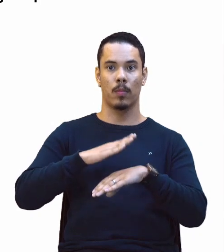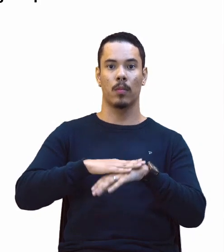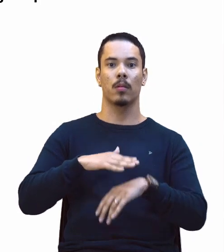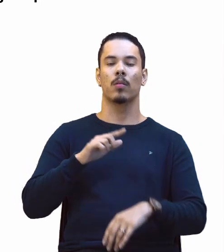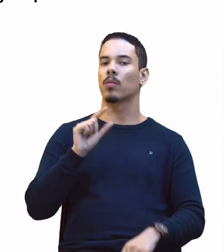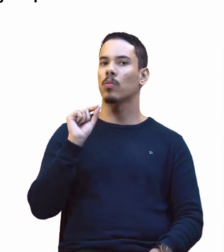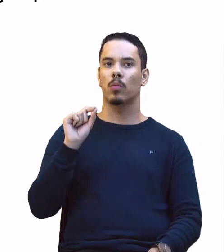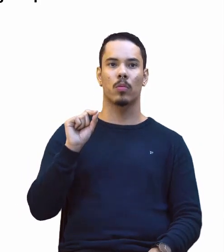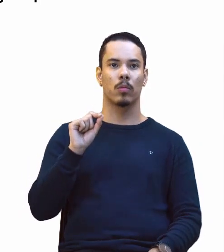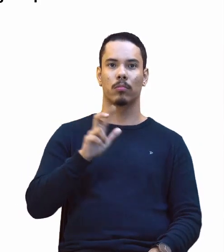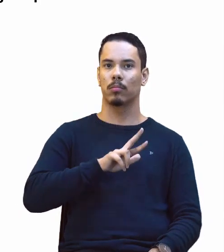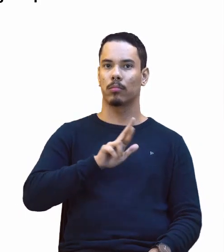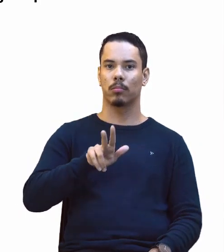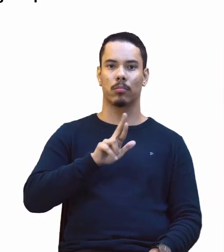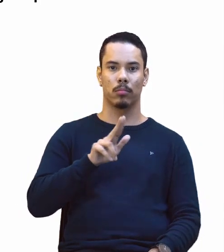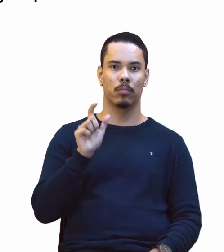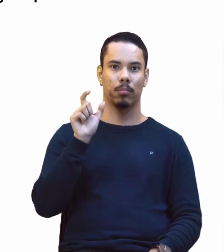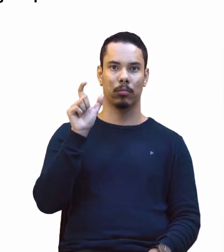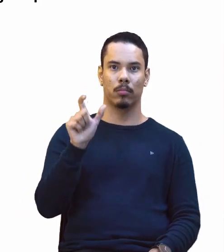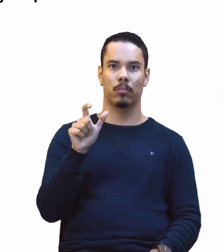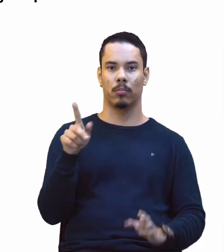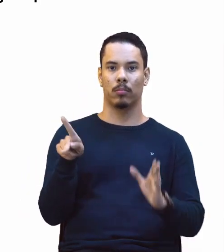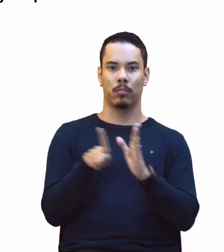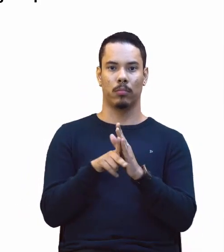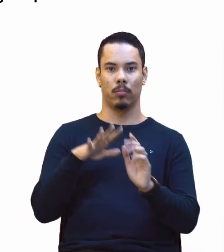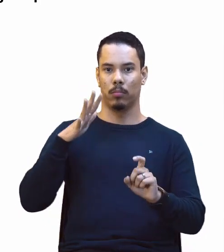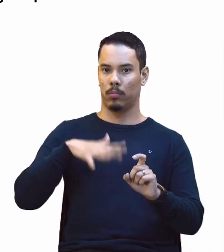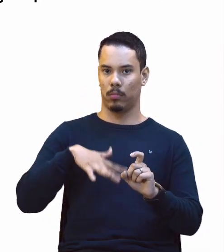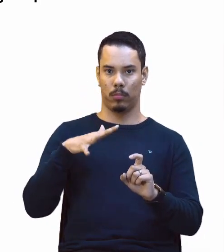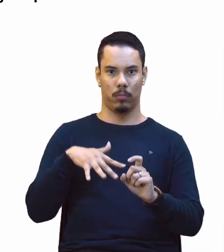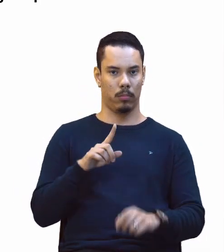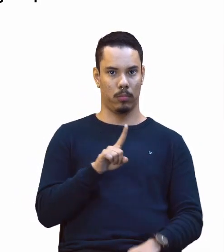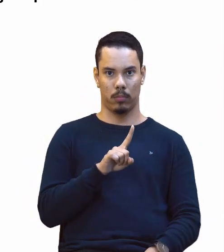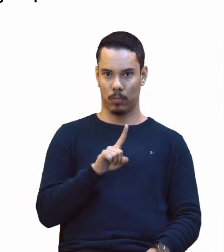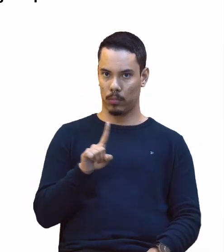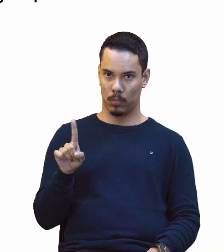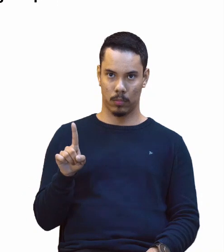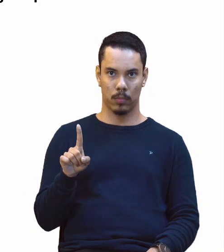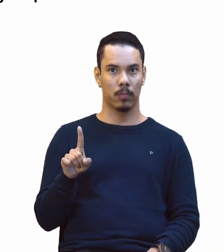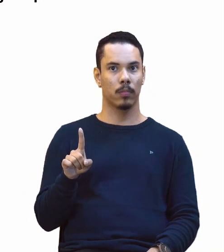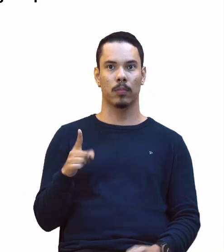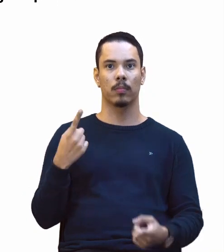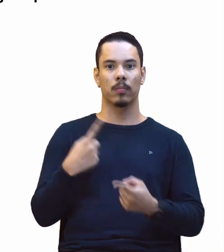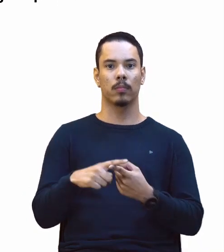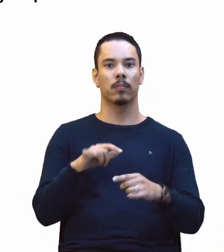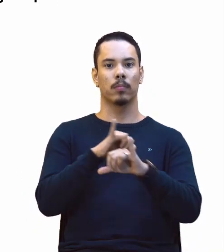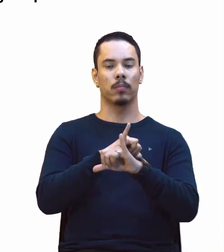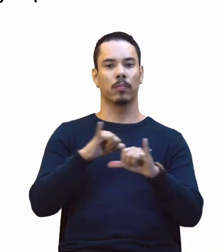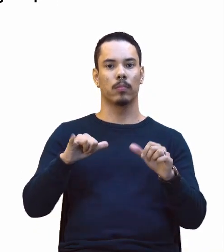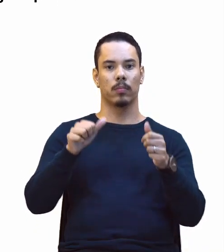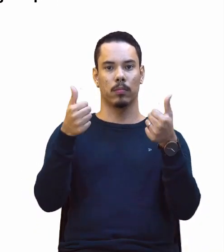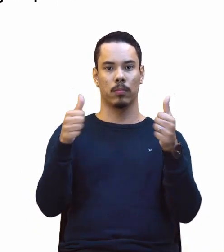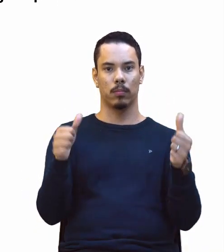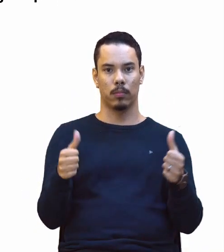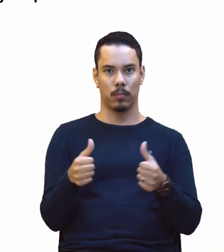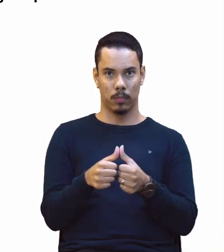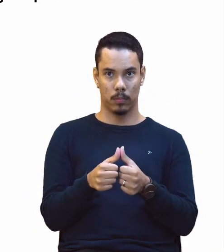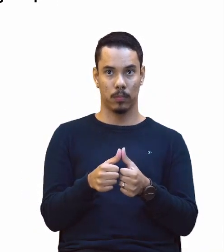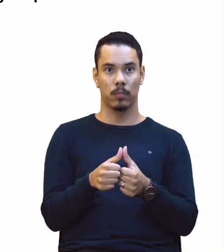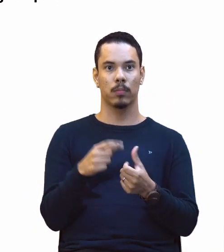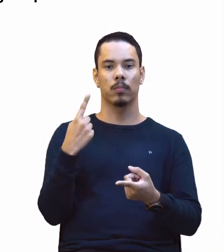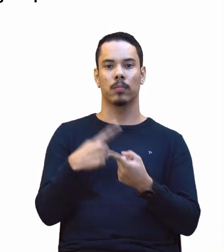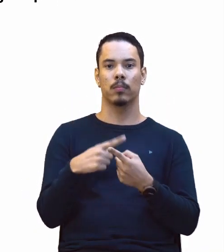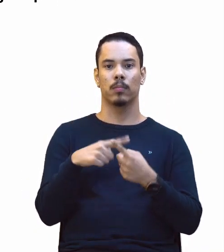Não mais a palavra dos mitos, que eram enunciadas pelos deuses, onde os